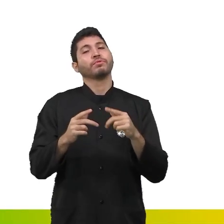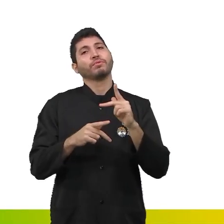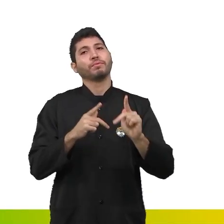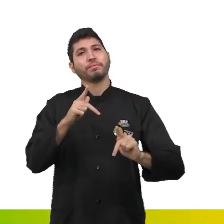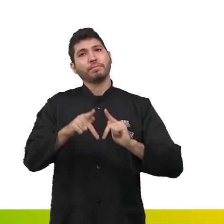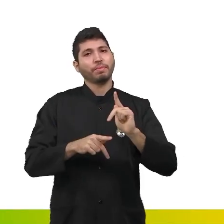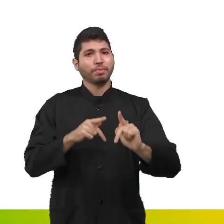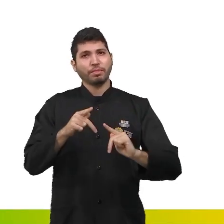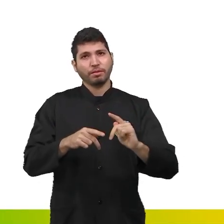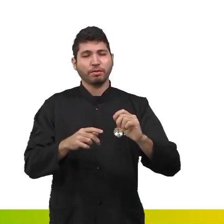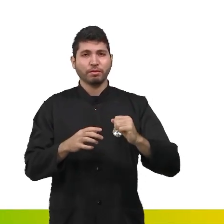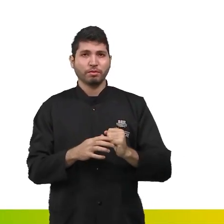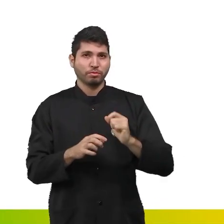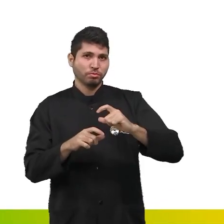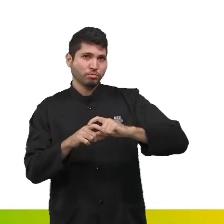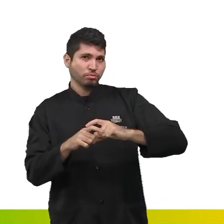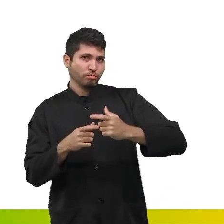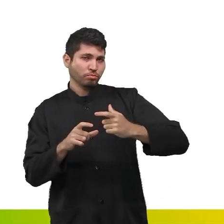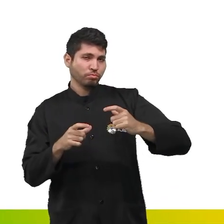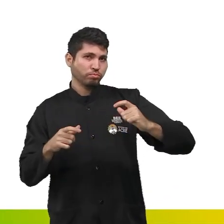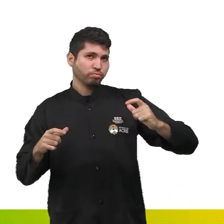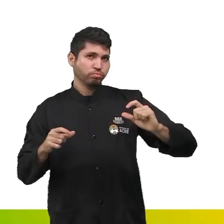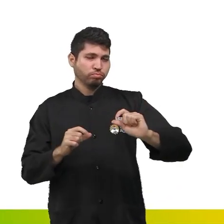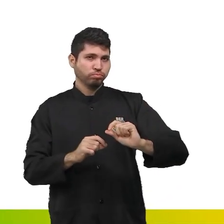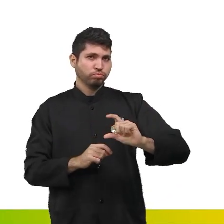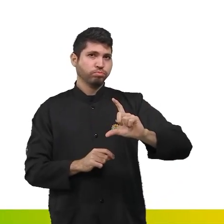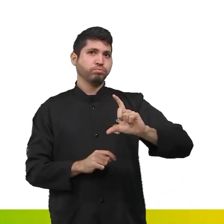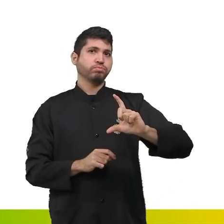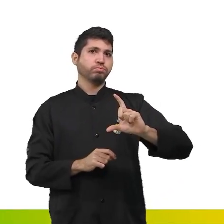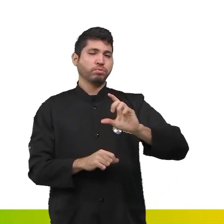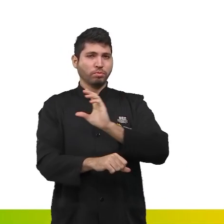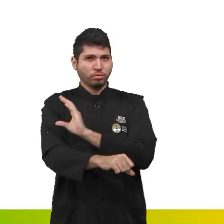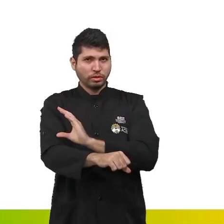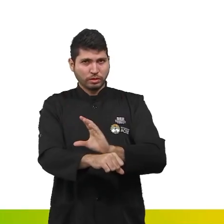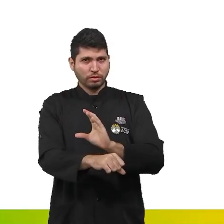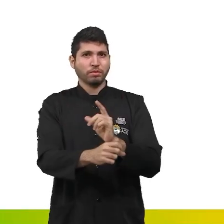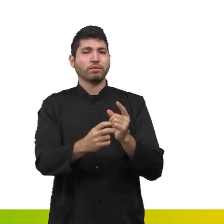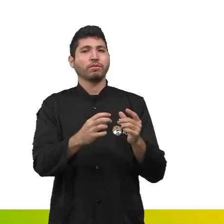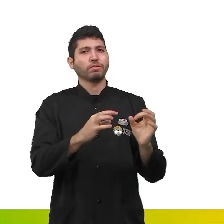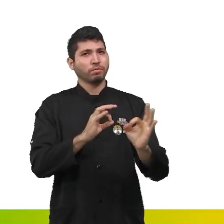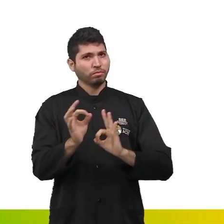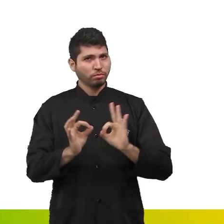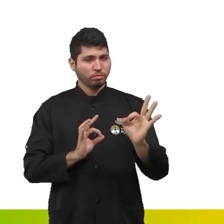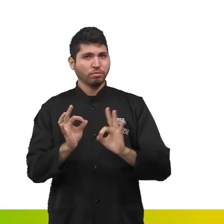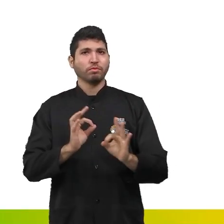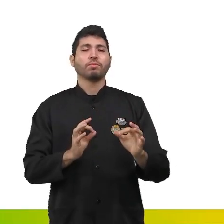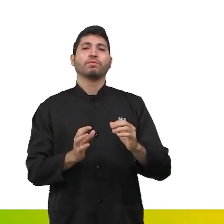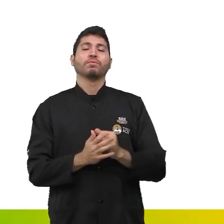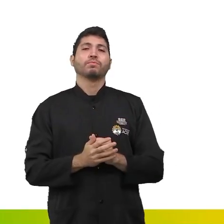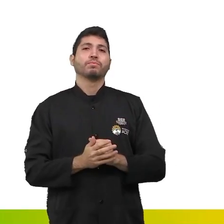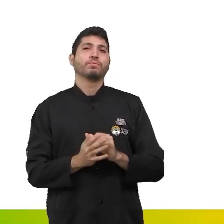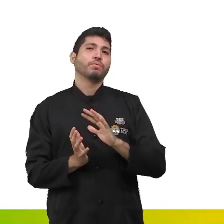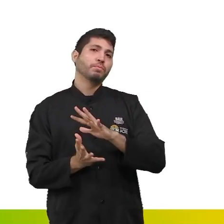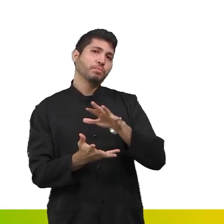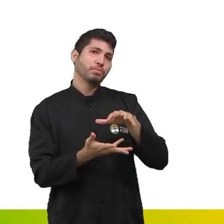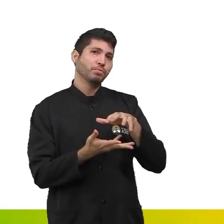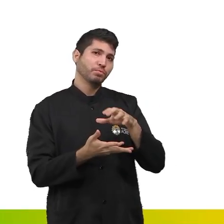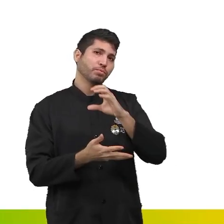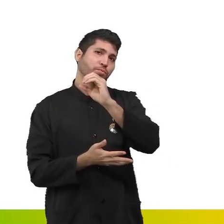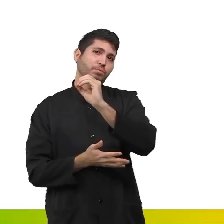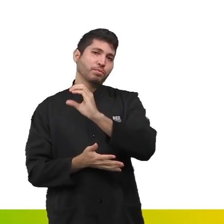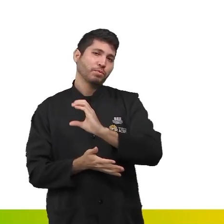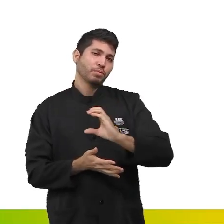uma amplificação cultural enorme que moldaram aí o mundo ocidental. E a